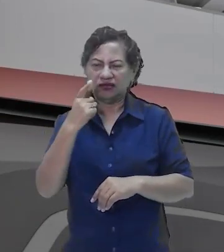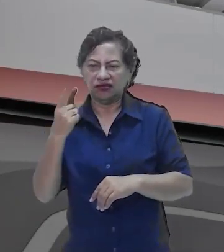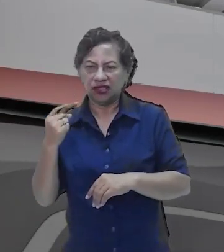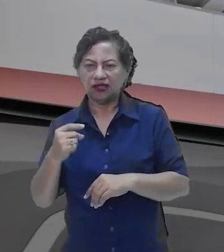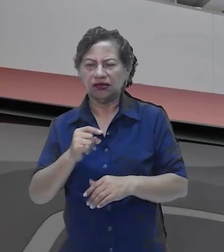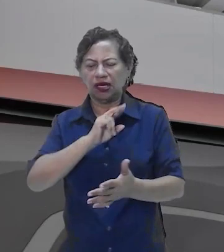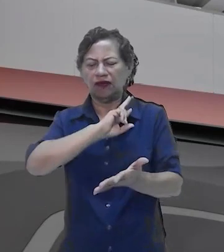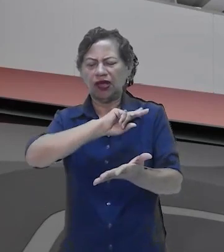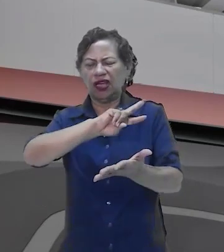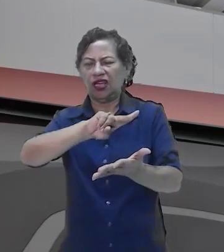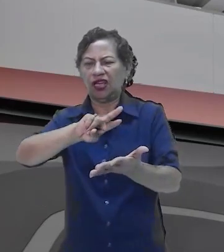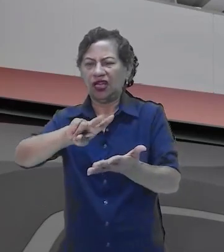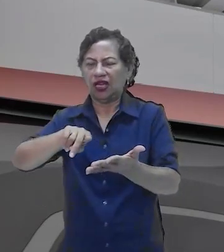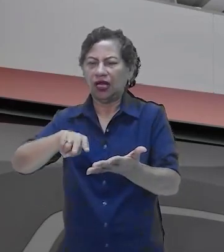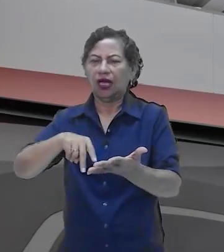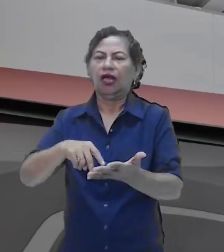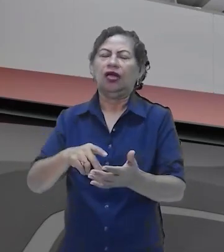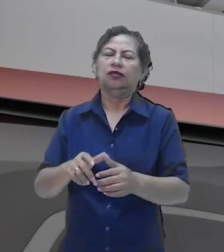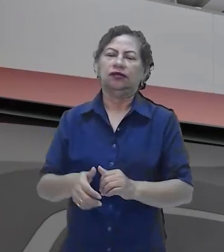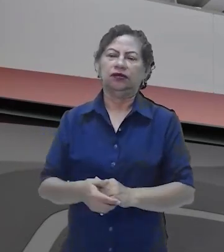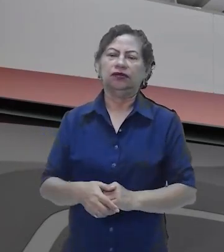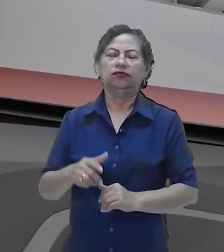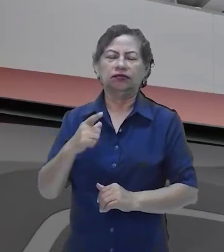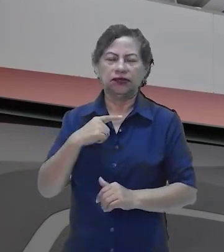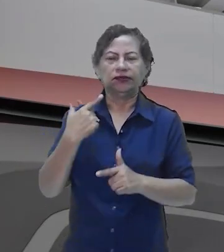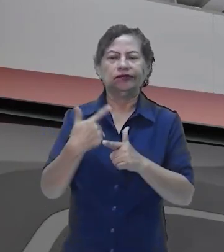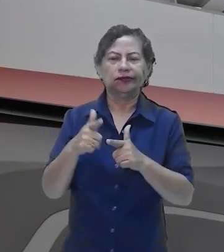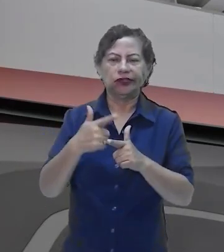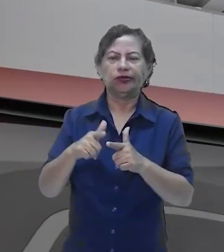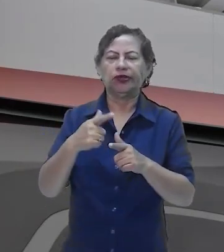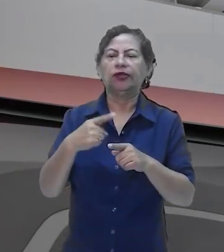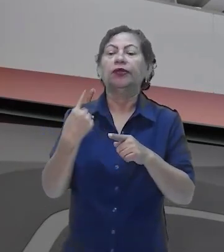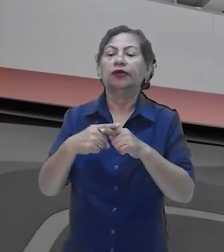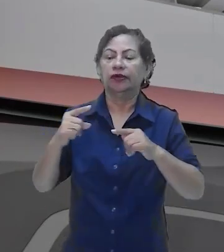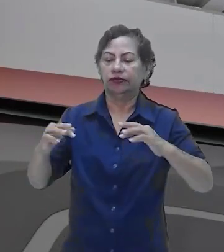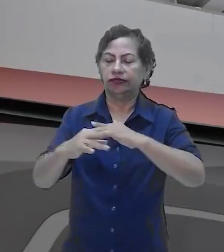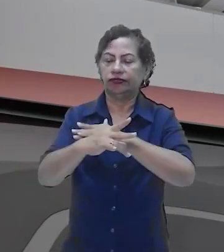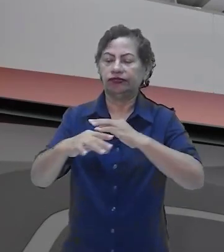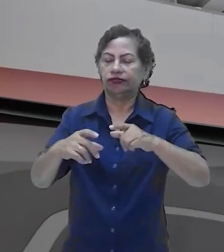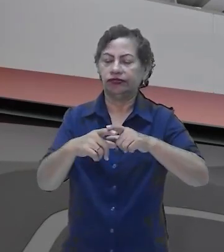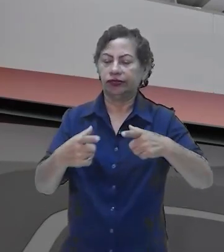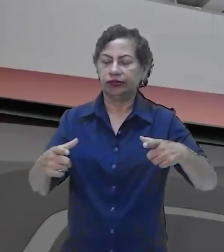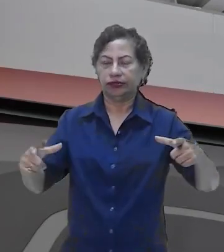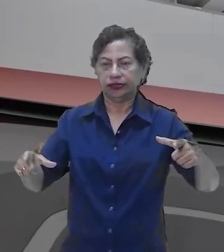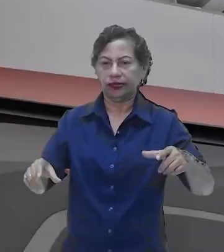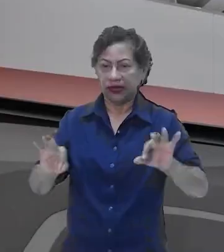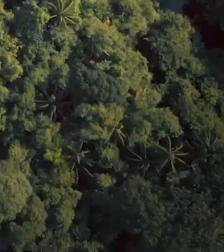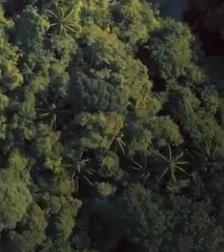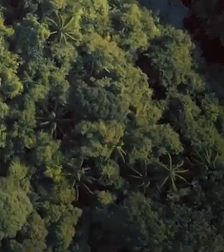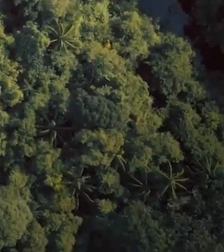que a gente tem, que são características do espaço urbano. Tudo bem?